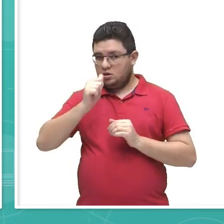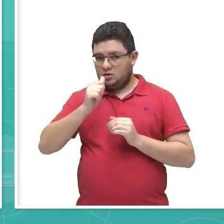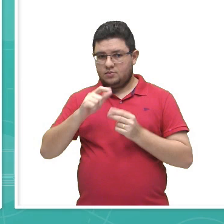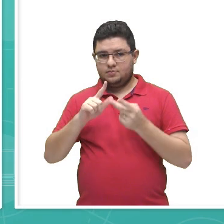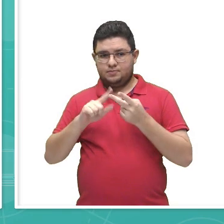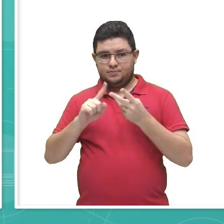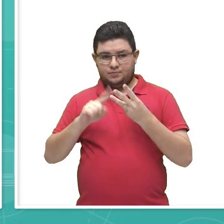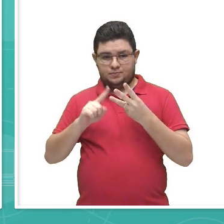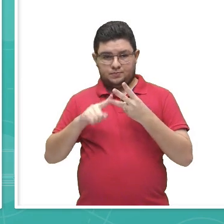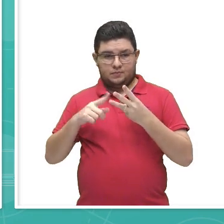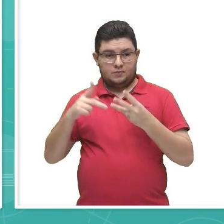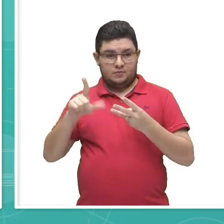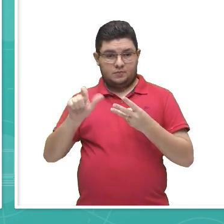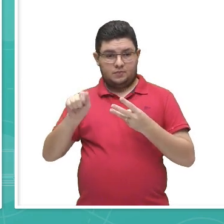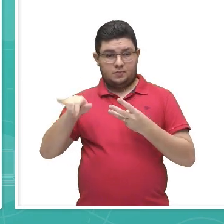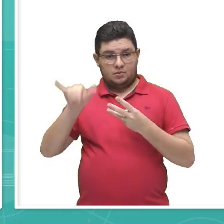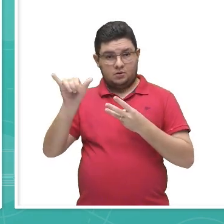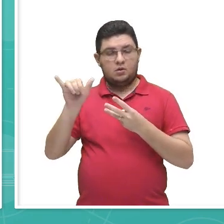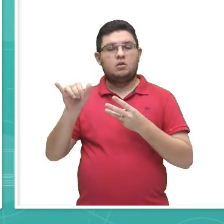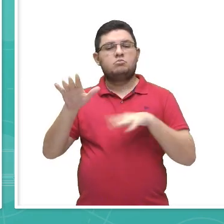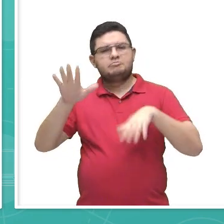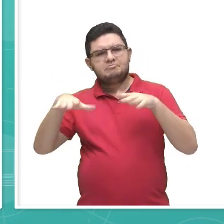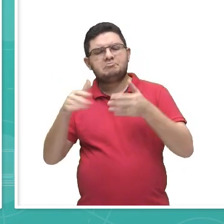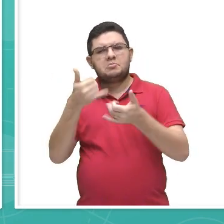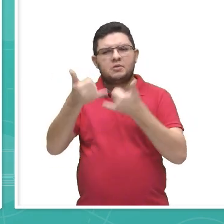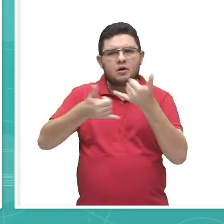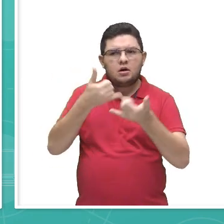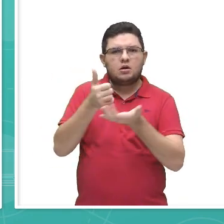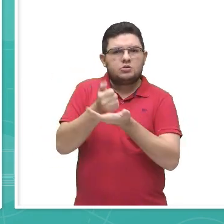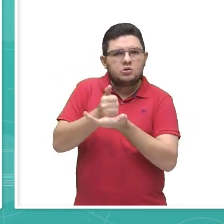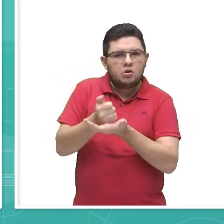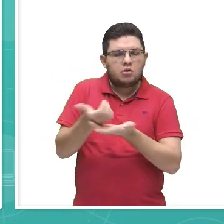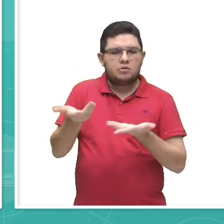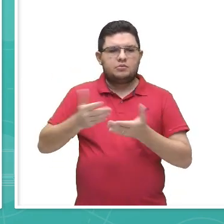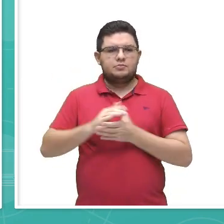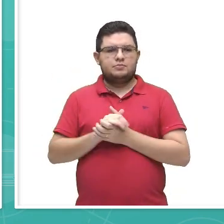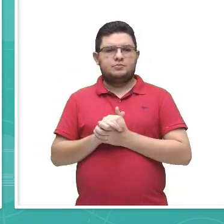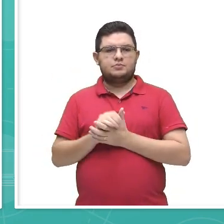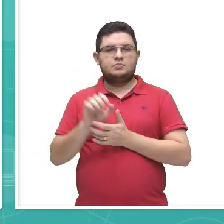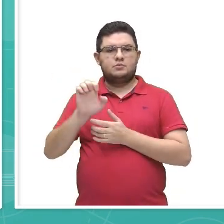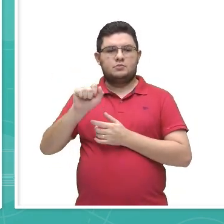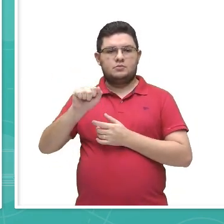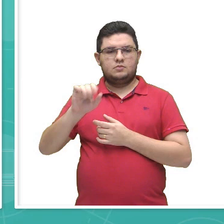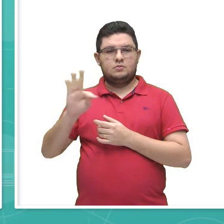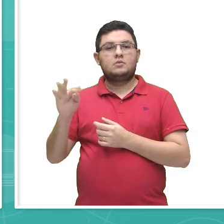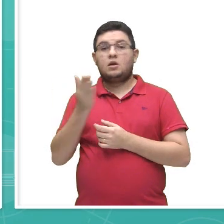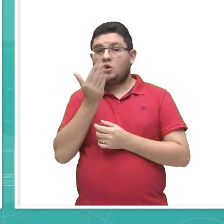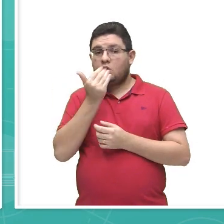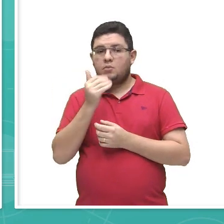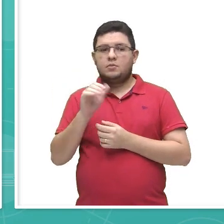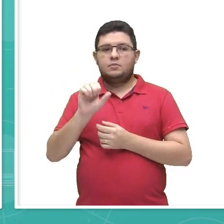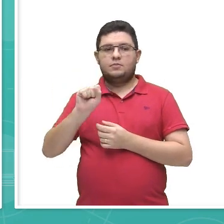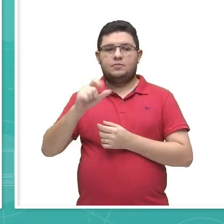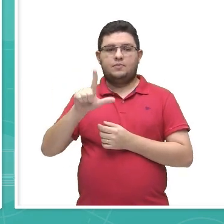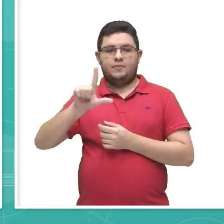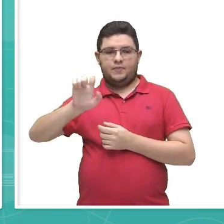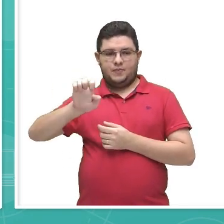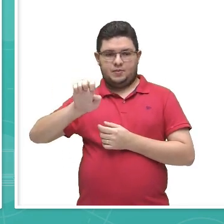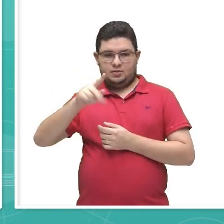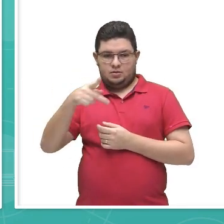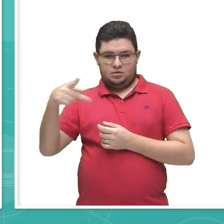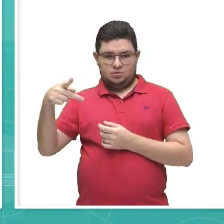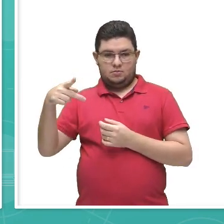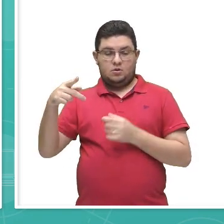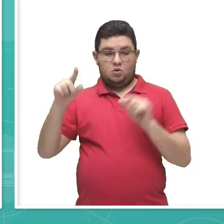brincar, jogar, depende do que você vai colocar aqui. Eat, o verbo comer, sleep, dormir. Bom, vigilância